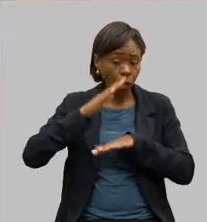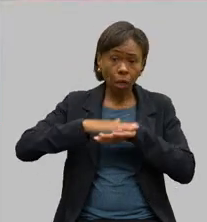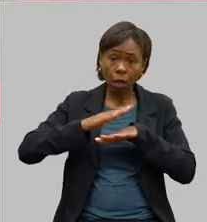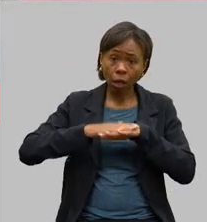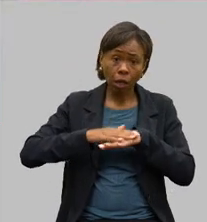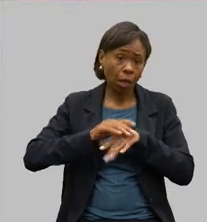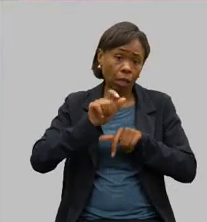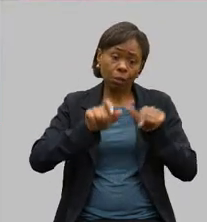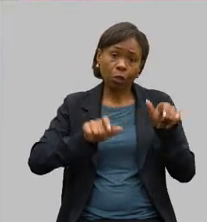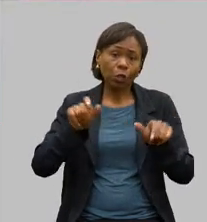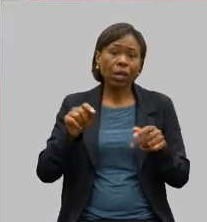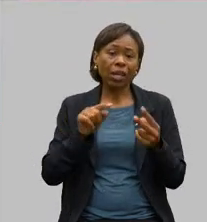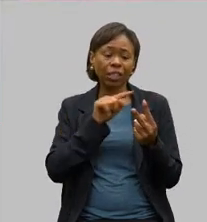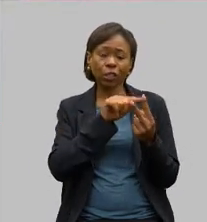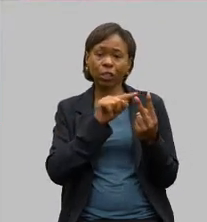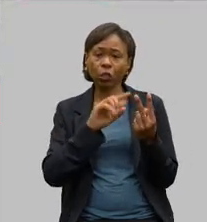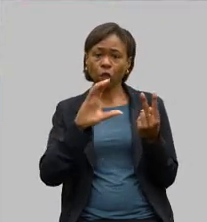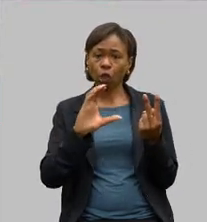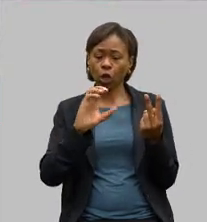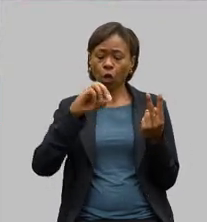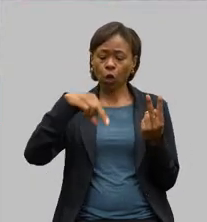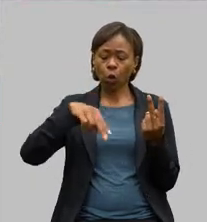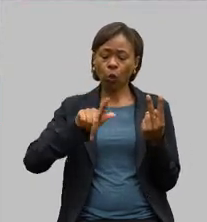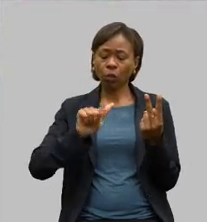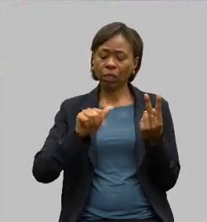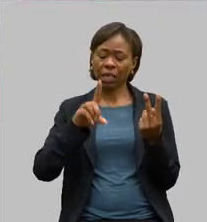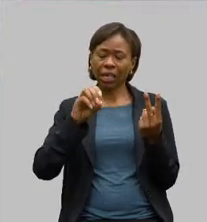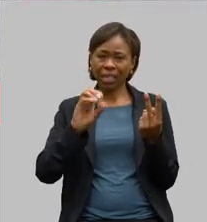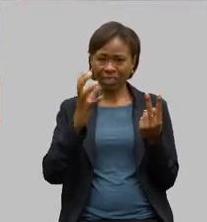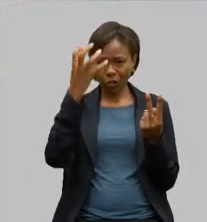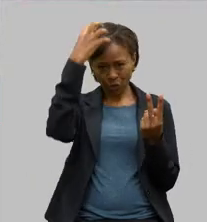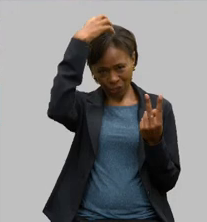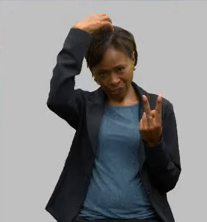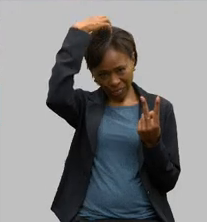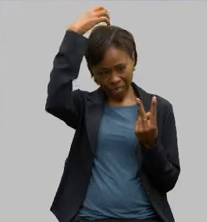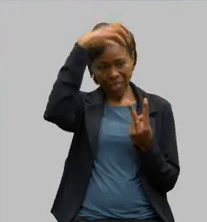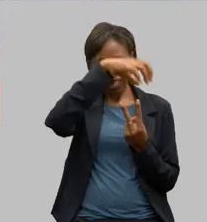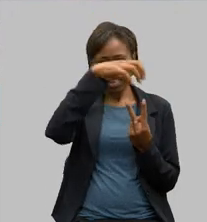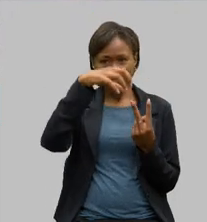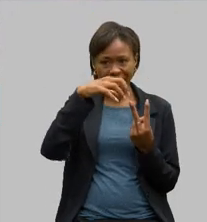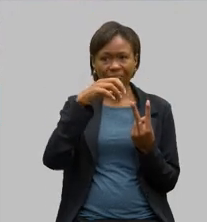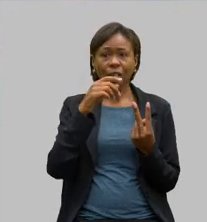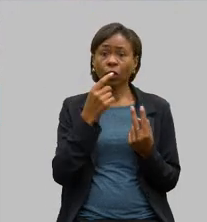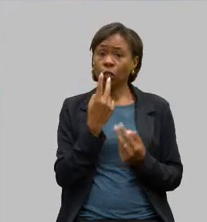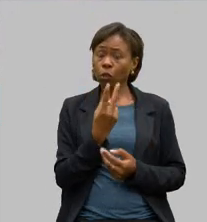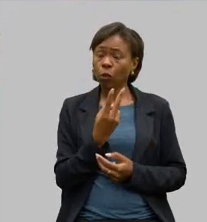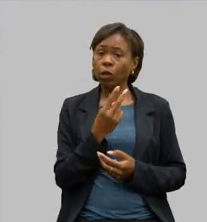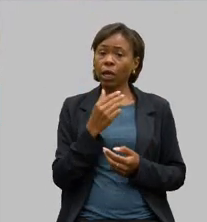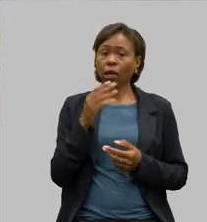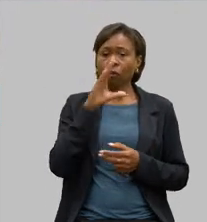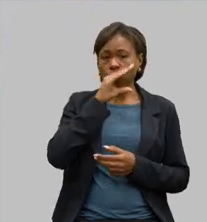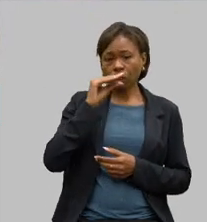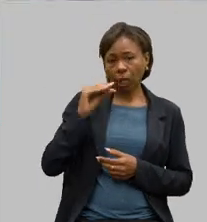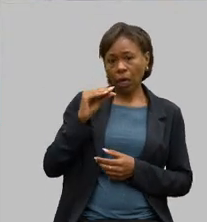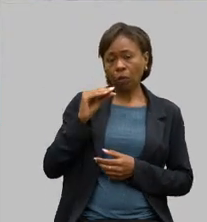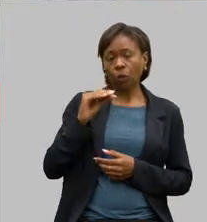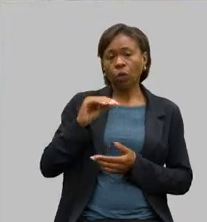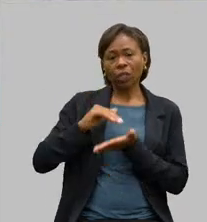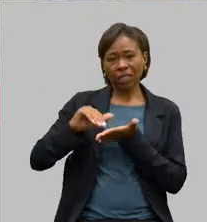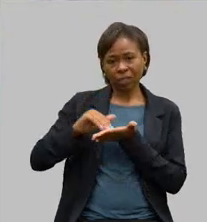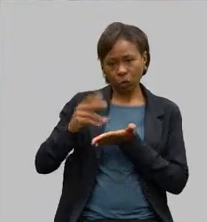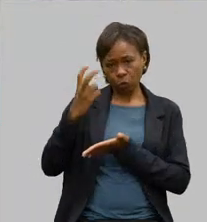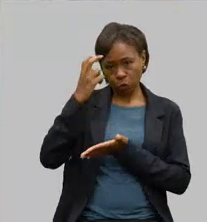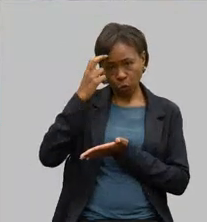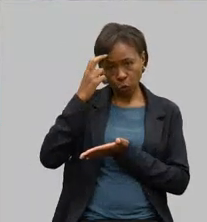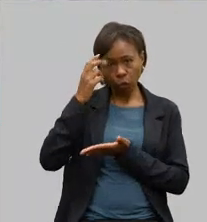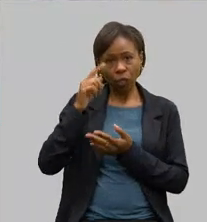dois congadeiros dois Reis de Congado funcionário da secut meu assessor que é o dom e